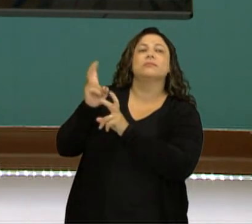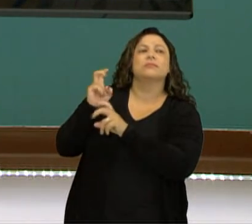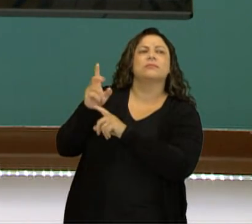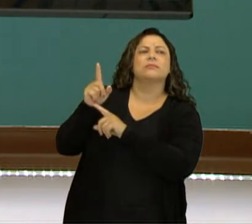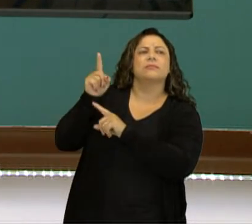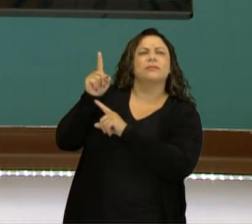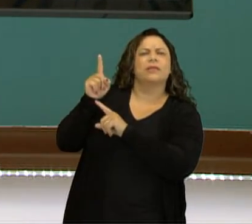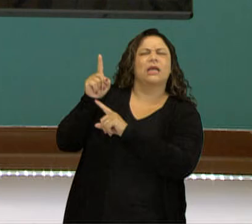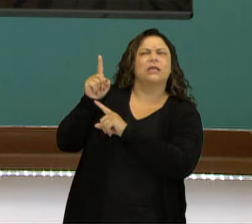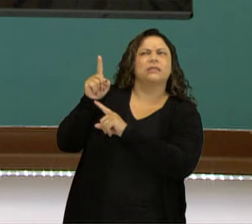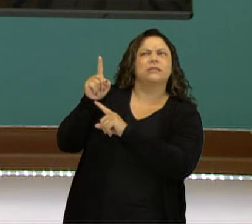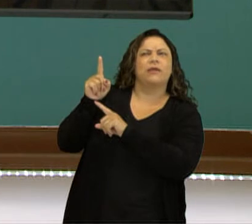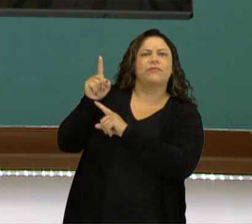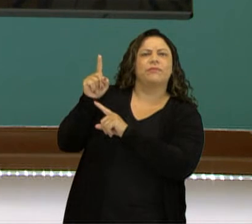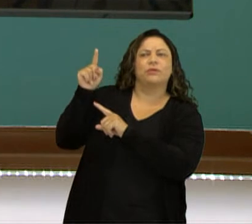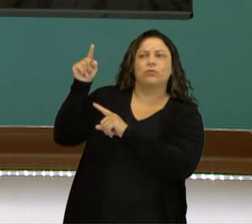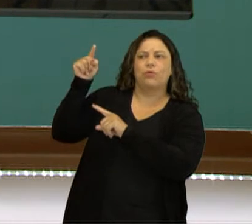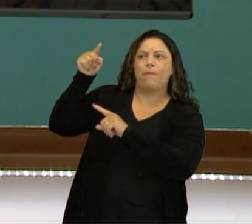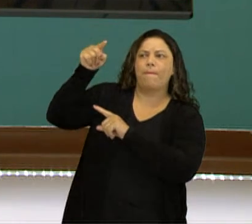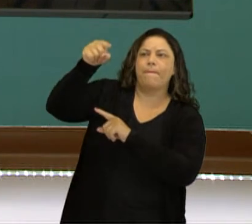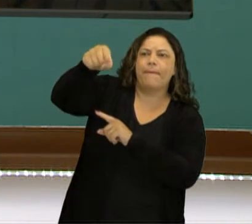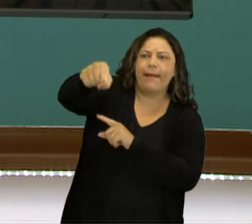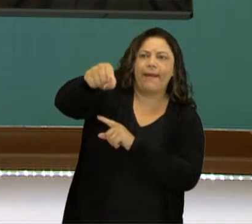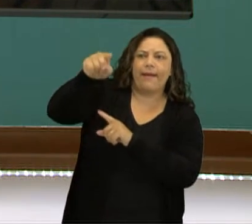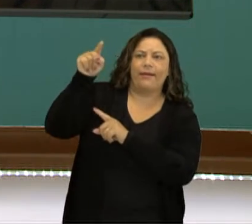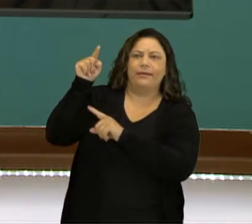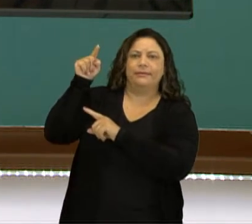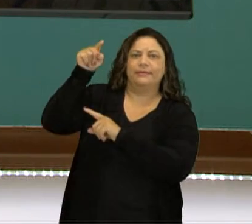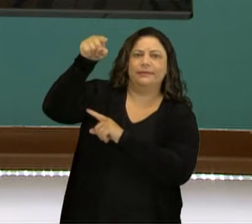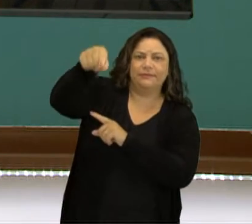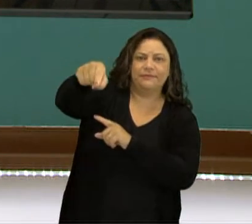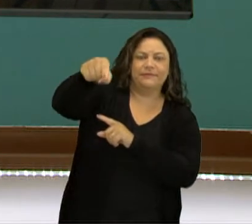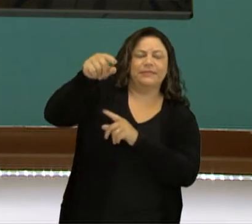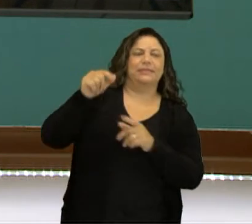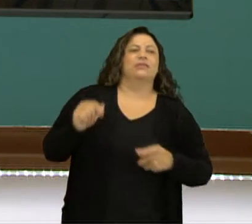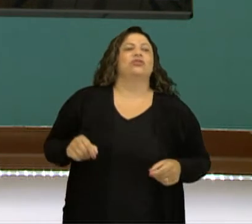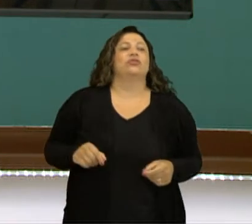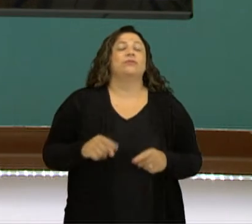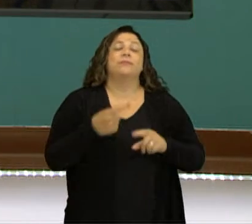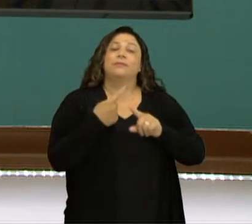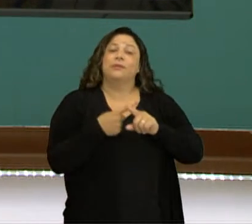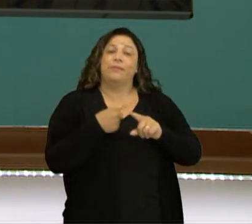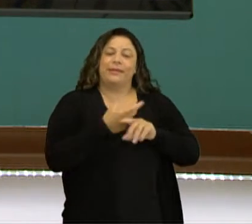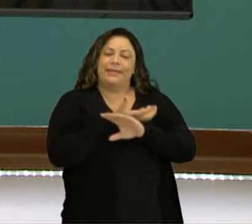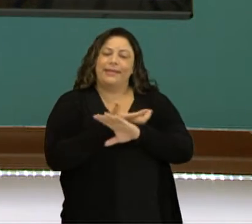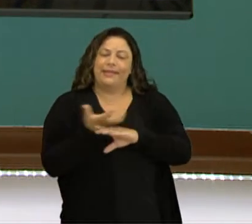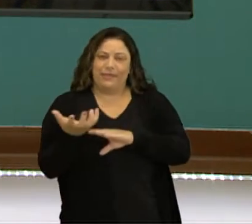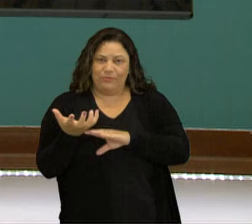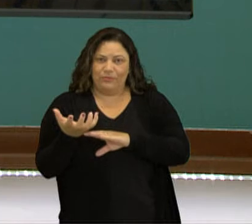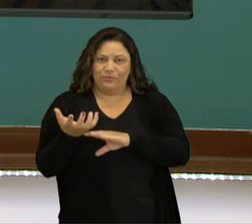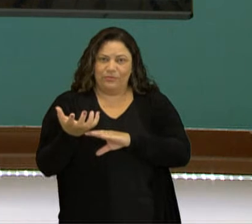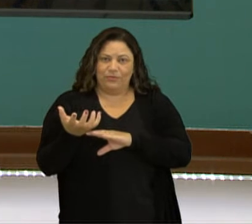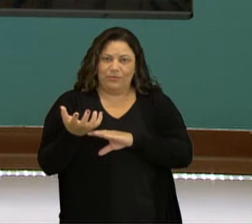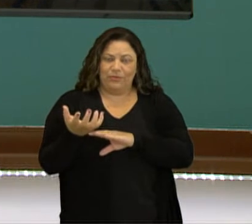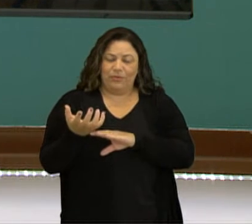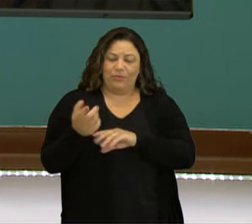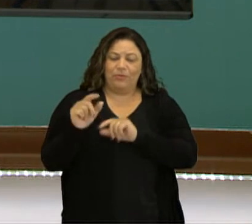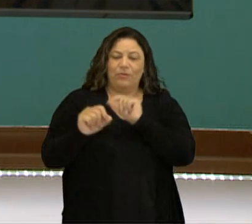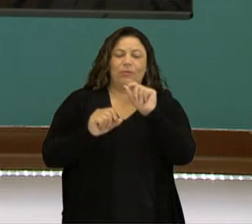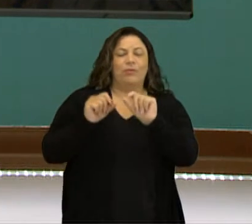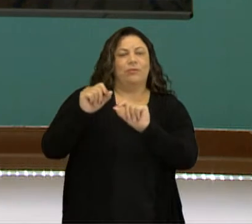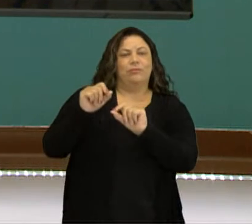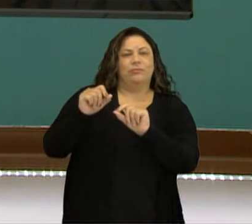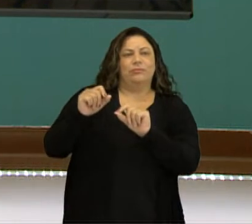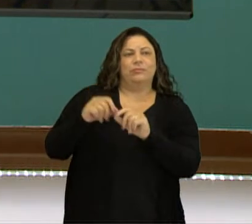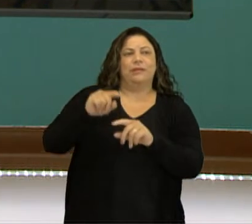vendo ali que o projétil está indo para frente também. Okay? Então, para quem está no solo, a bomba descreve uma trajetória